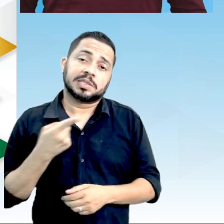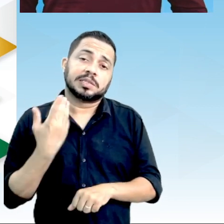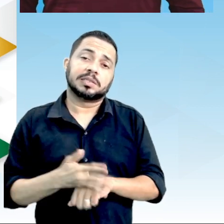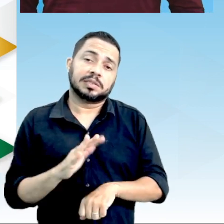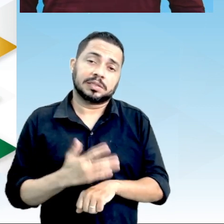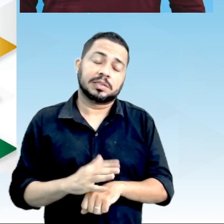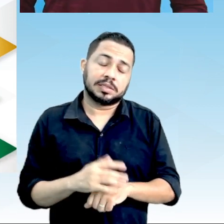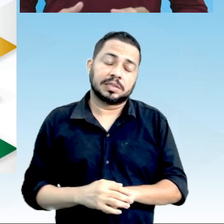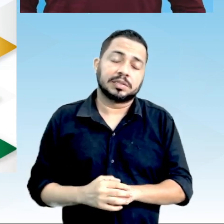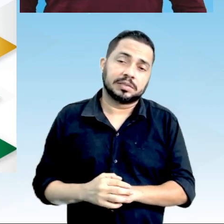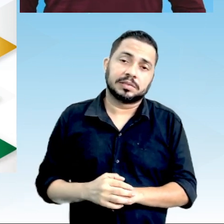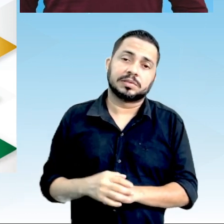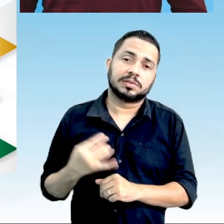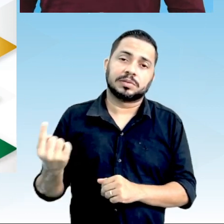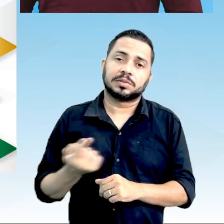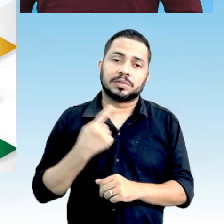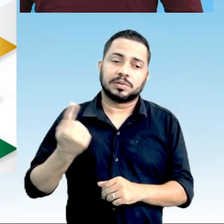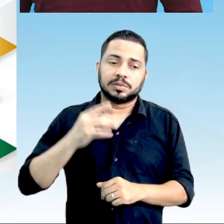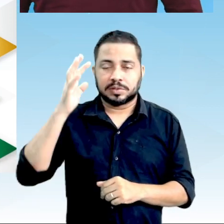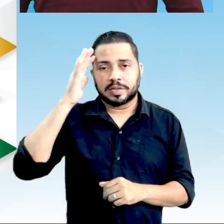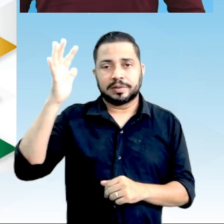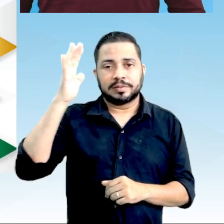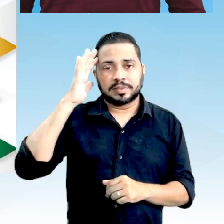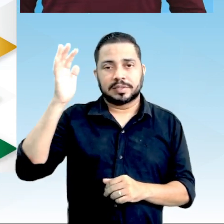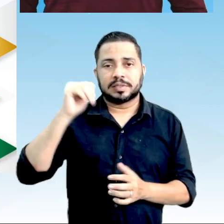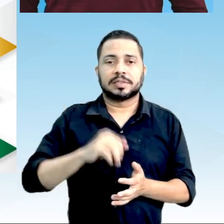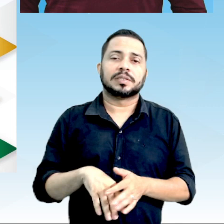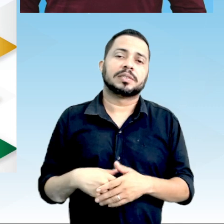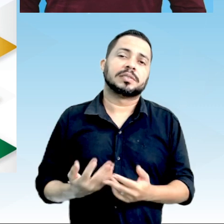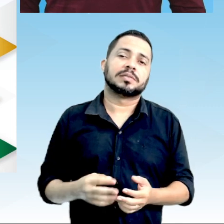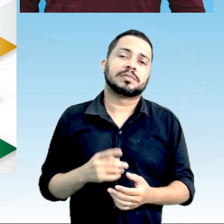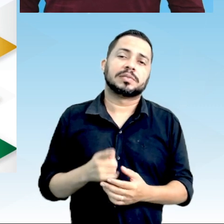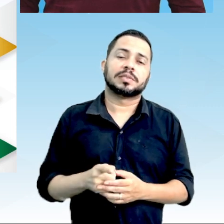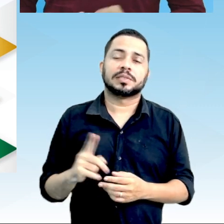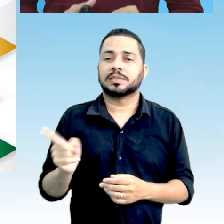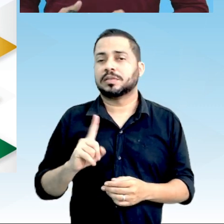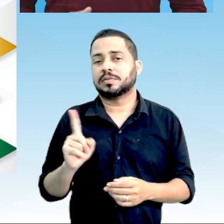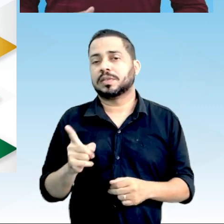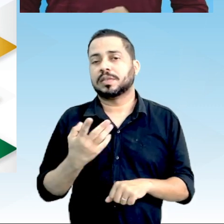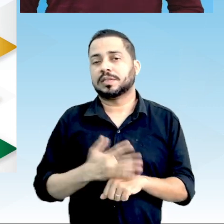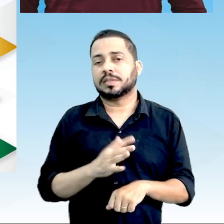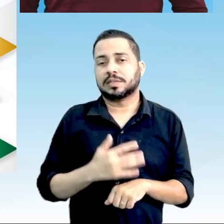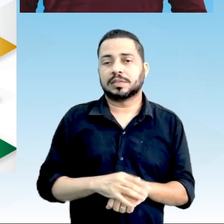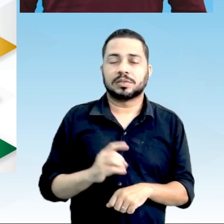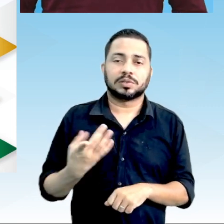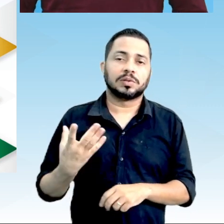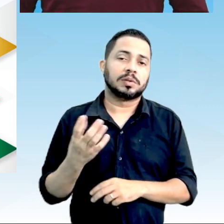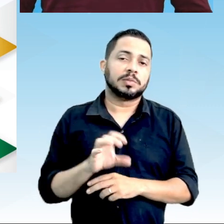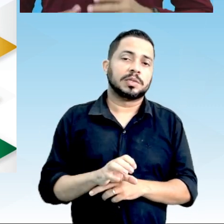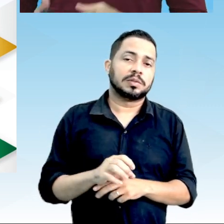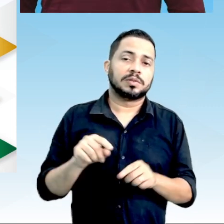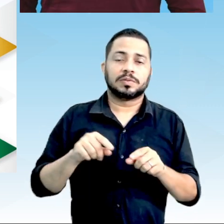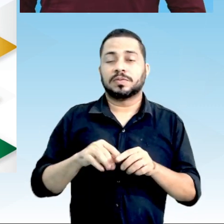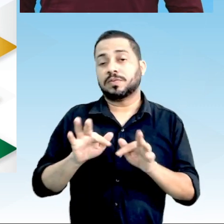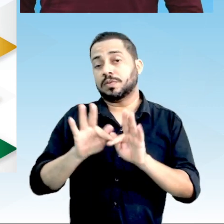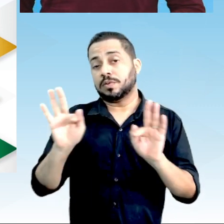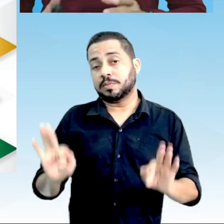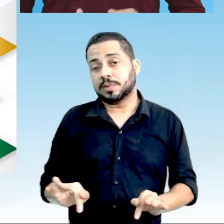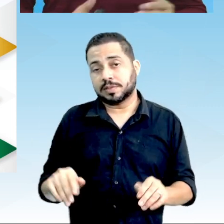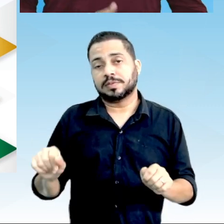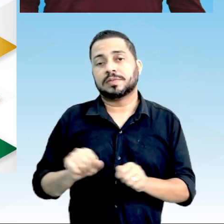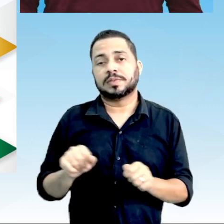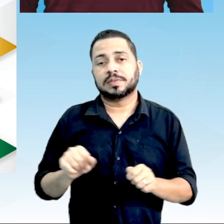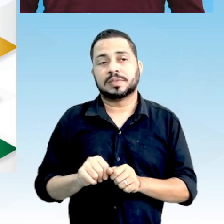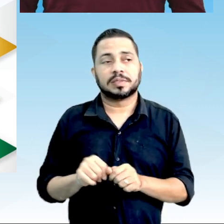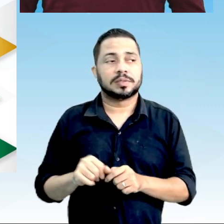treinar bastante o nosso raciocínio. Aí, nesse caso, aí, a gente não está treinando só a aplicação de fórmula. Nós estamos fazendo uma